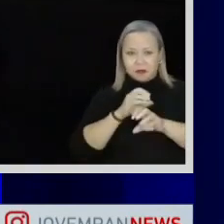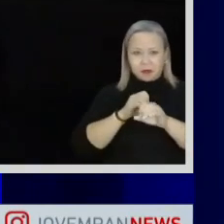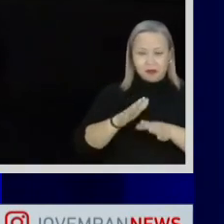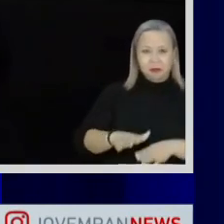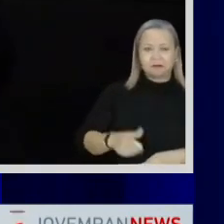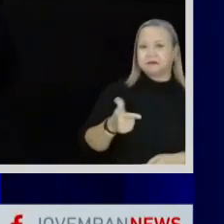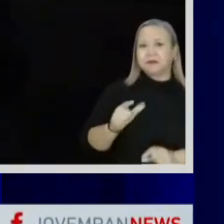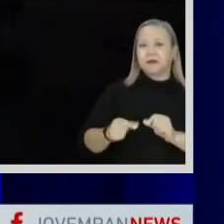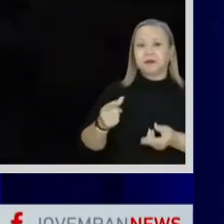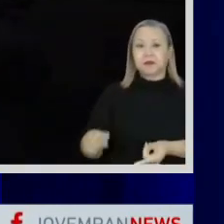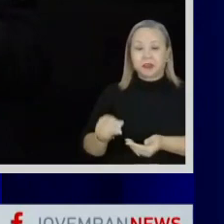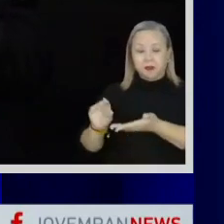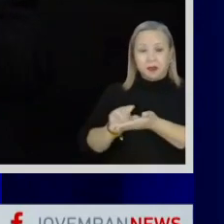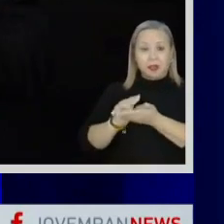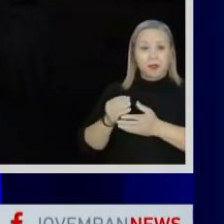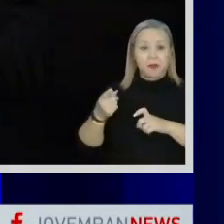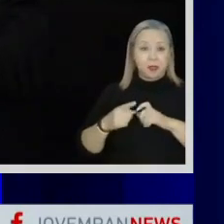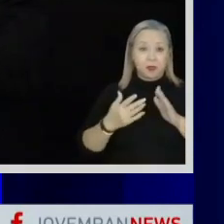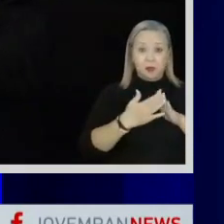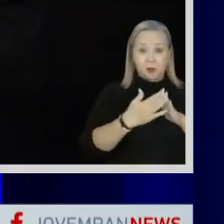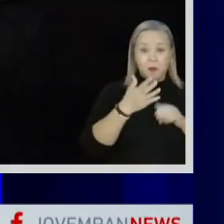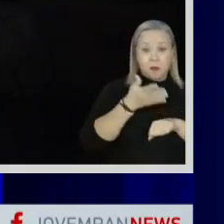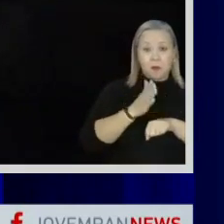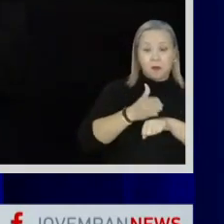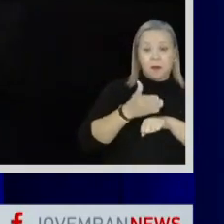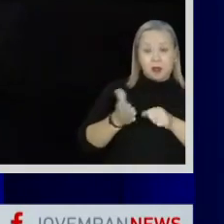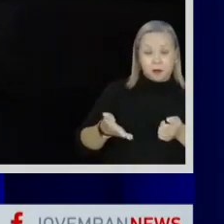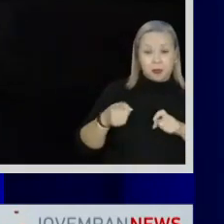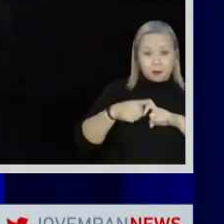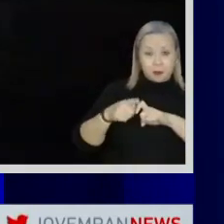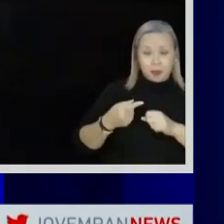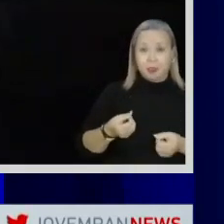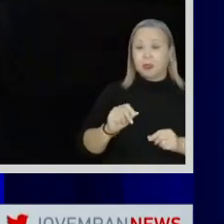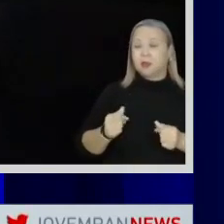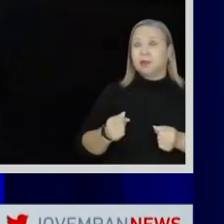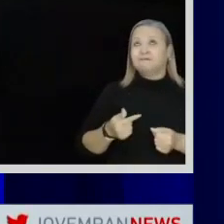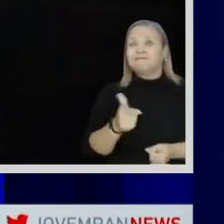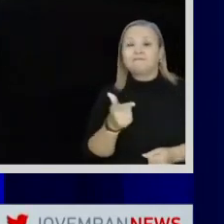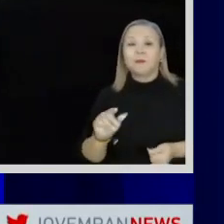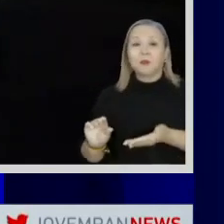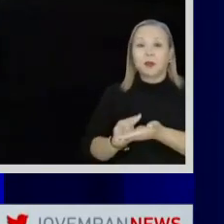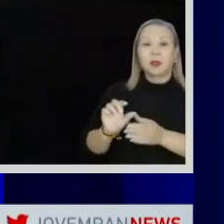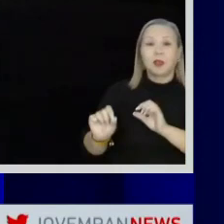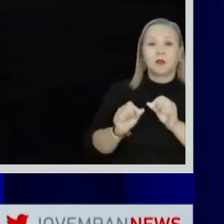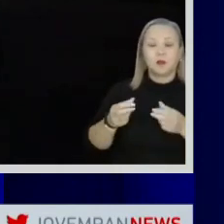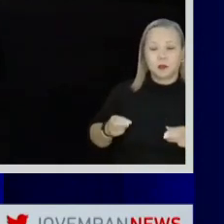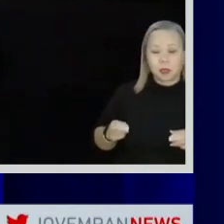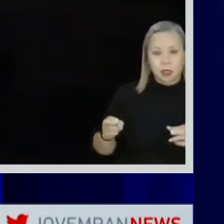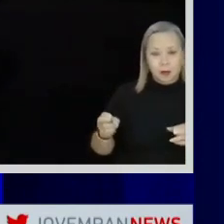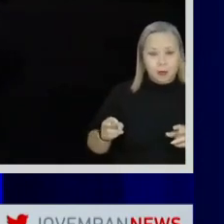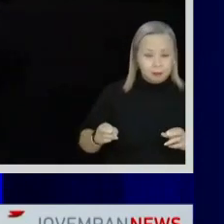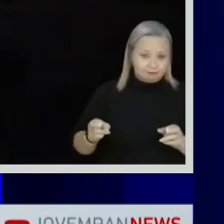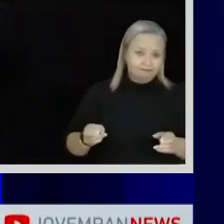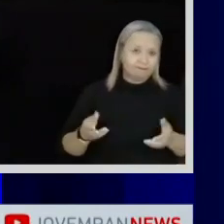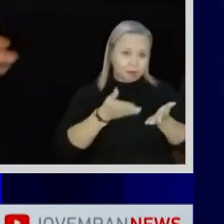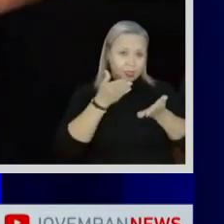certeza absoluta que nunca na sua vida alguém te chamou de picolé de chuchu. Picolé de chuchu, tem aí o Mercadante com